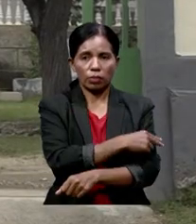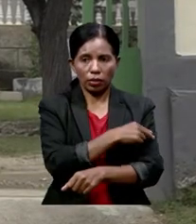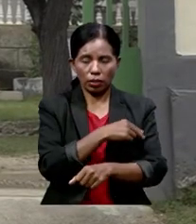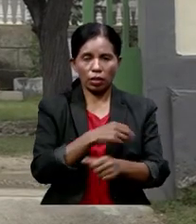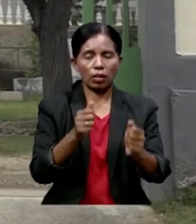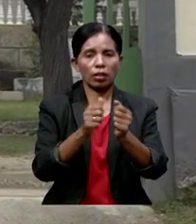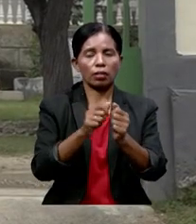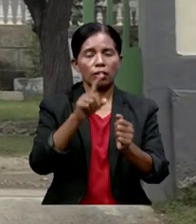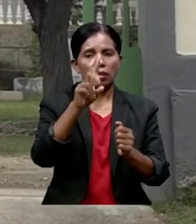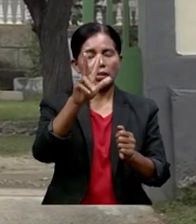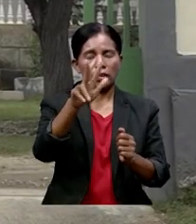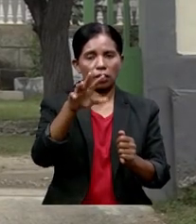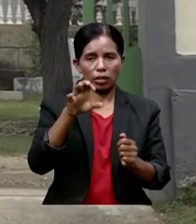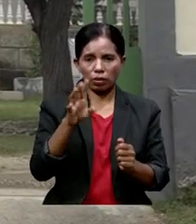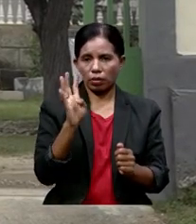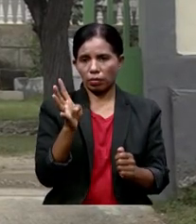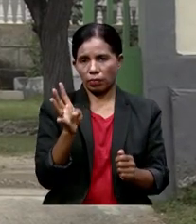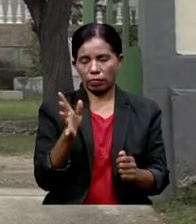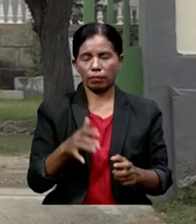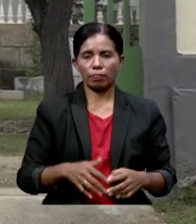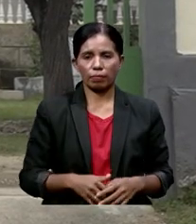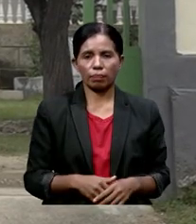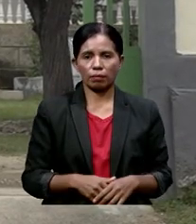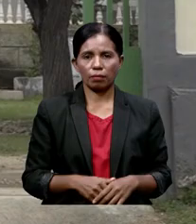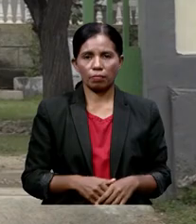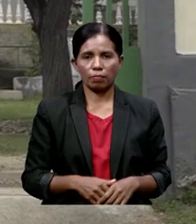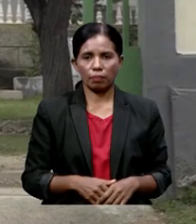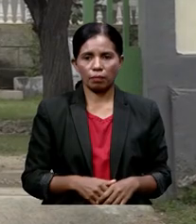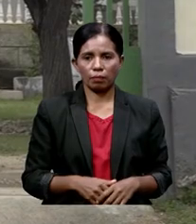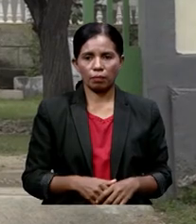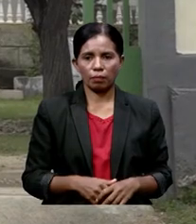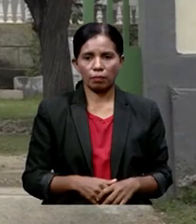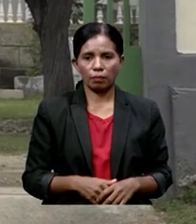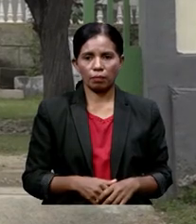Atustolu Hatnulu. Dilma Suzeti, Efigênia Babo, GMN.